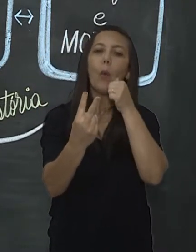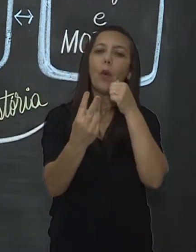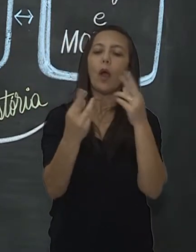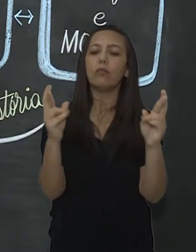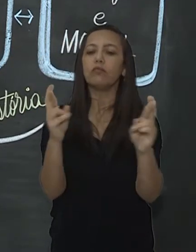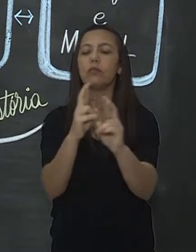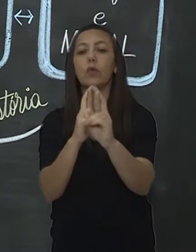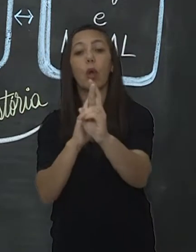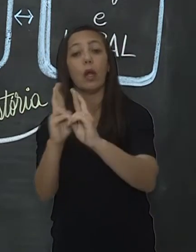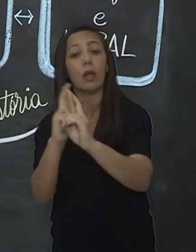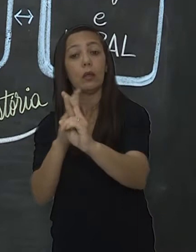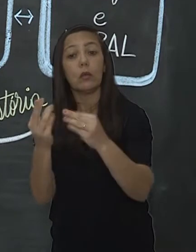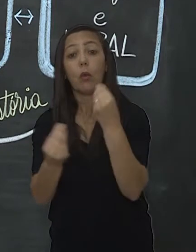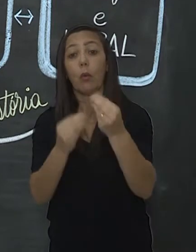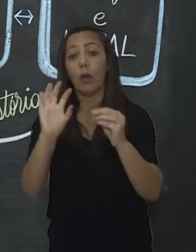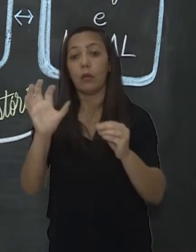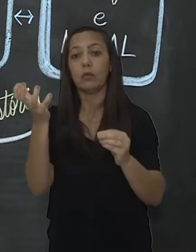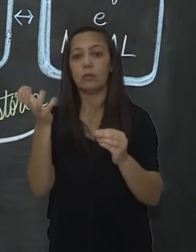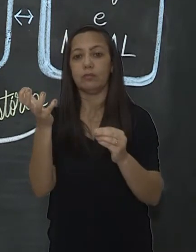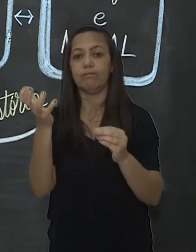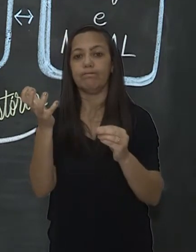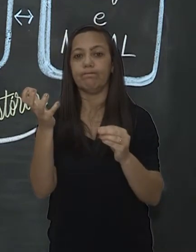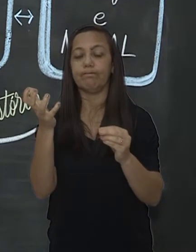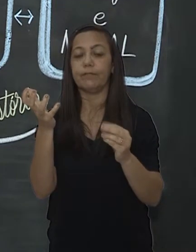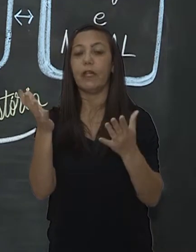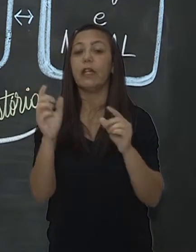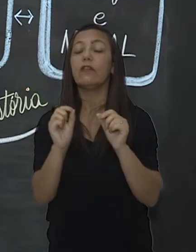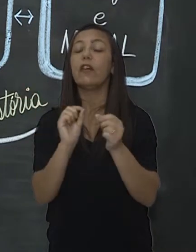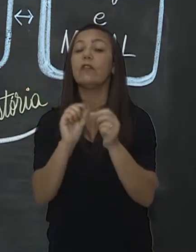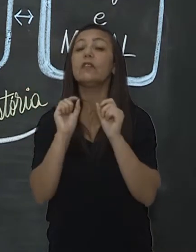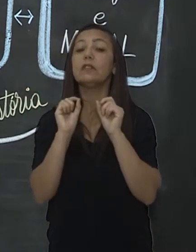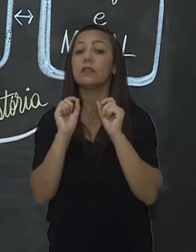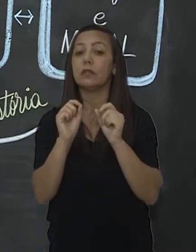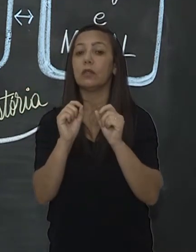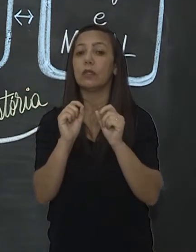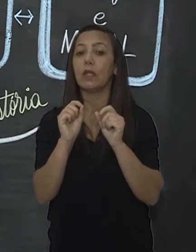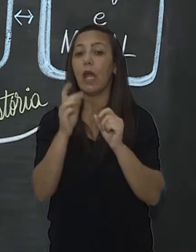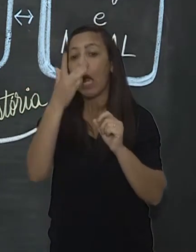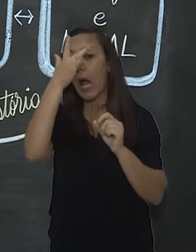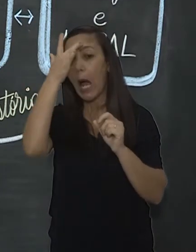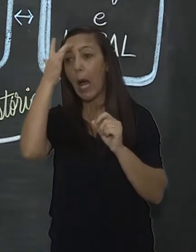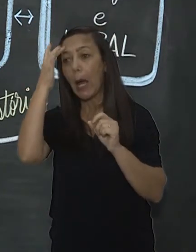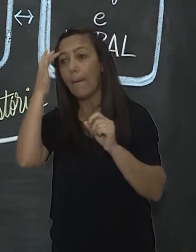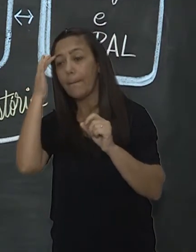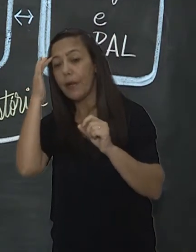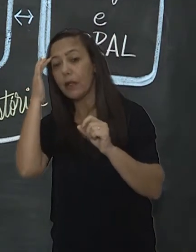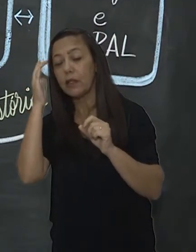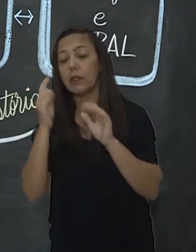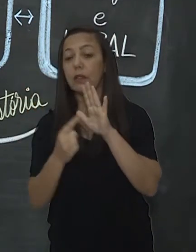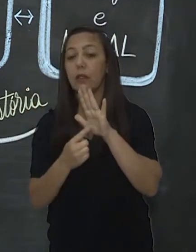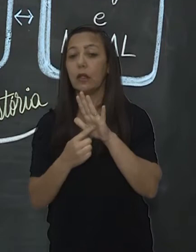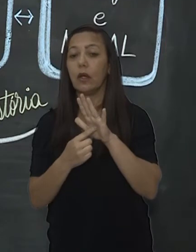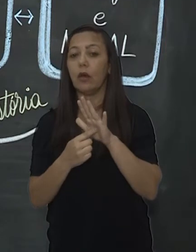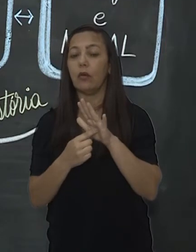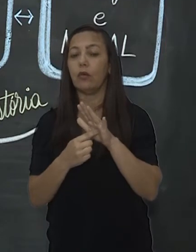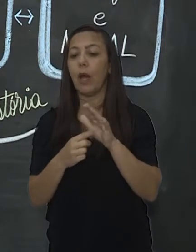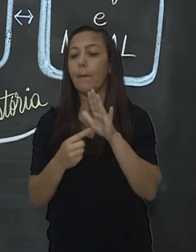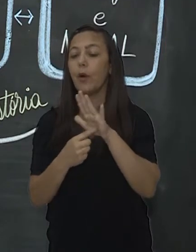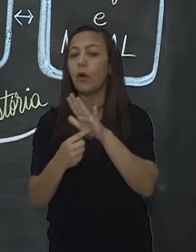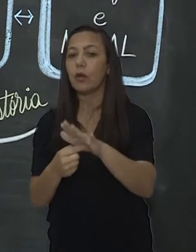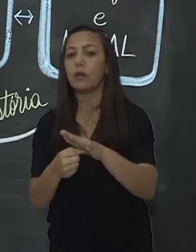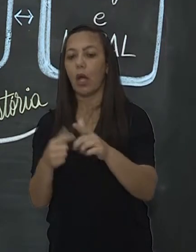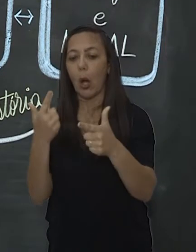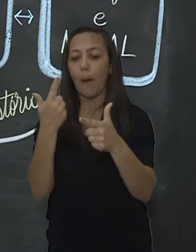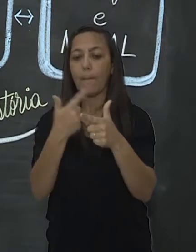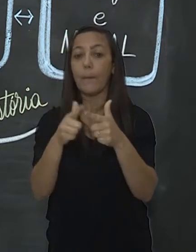relação. De repente, vem um elemento modificador. O que é que vai fazer esse elemento modificador? Ele vai instalar o que a gente chama de conflito,